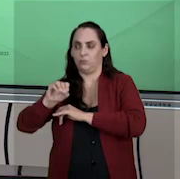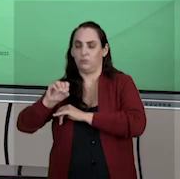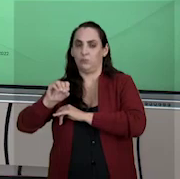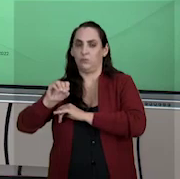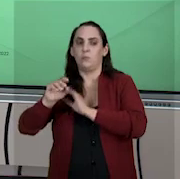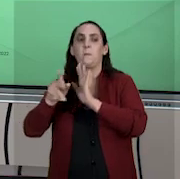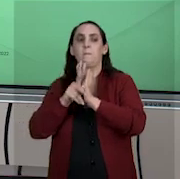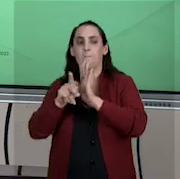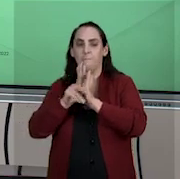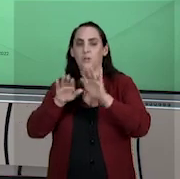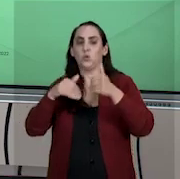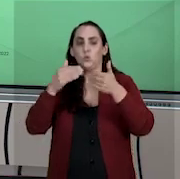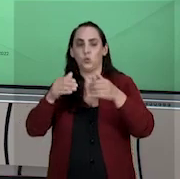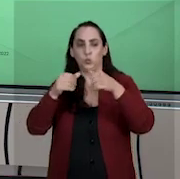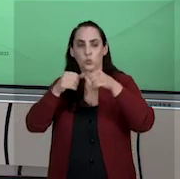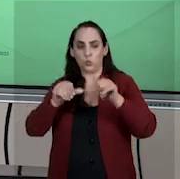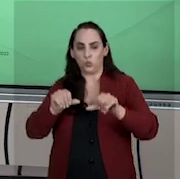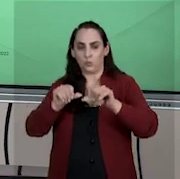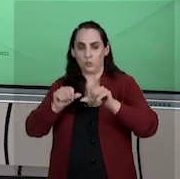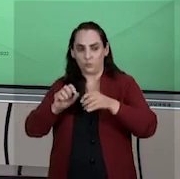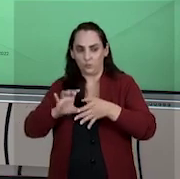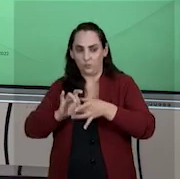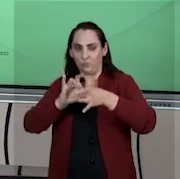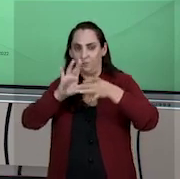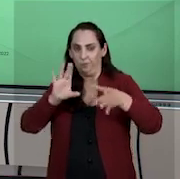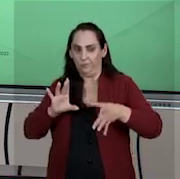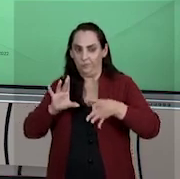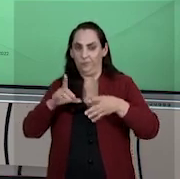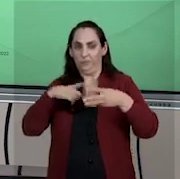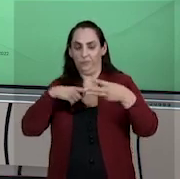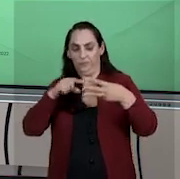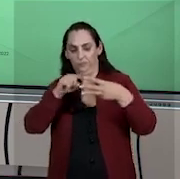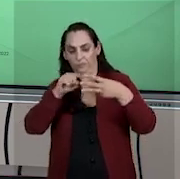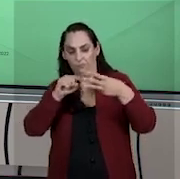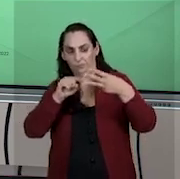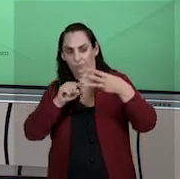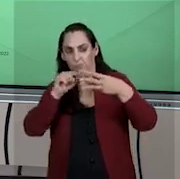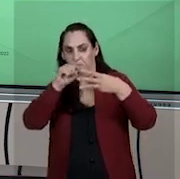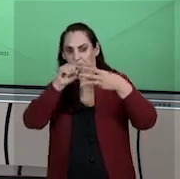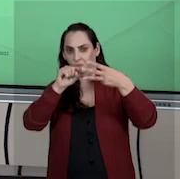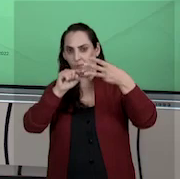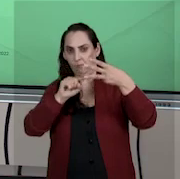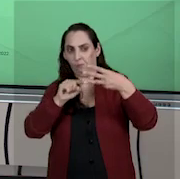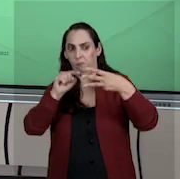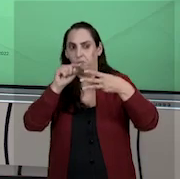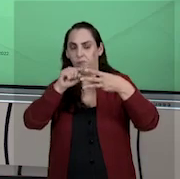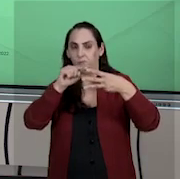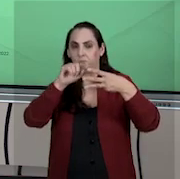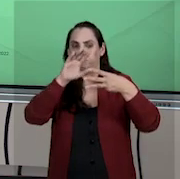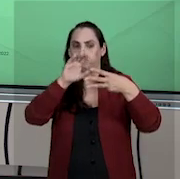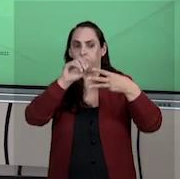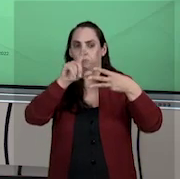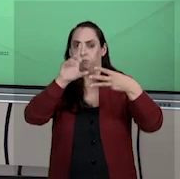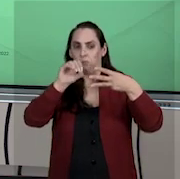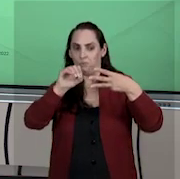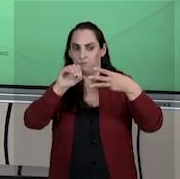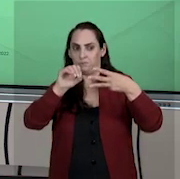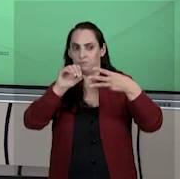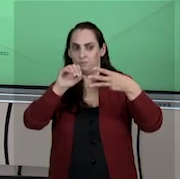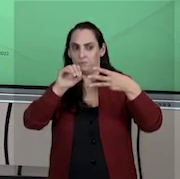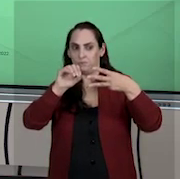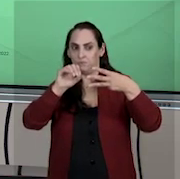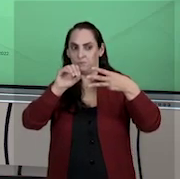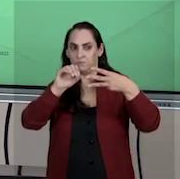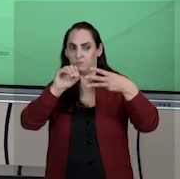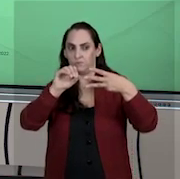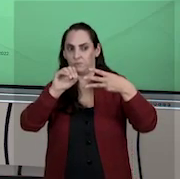vai desembocar no intestino grosso, que vai ter três regiões, regiões do colo transverso, que é essa região